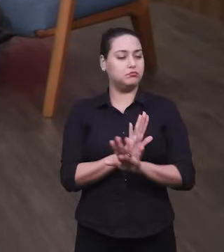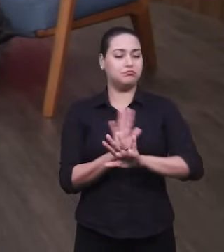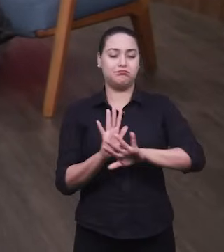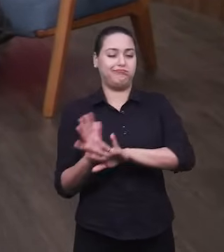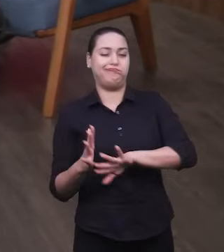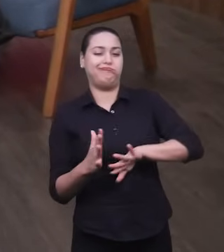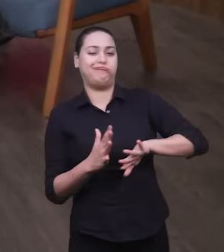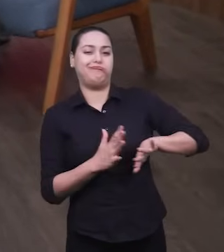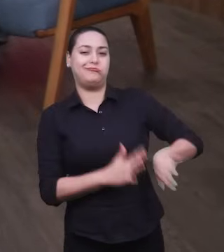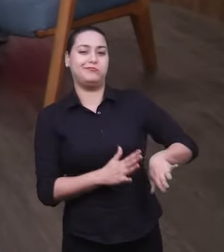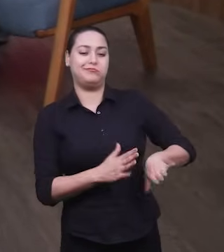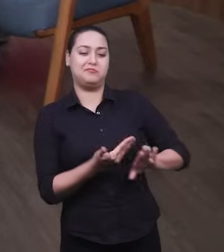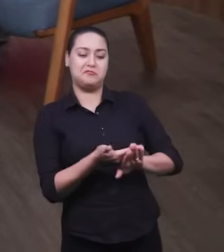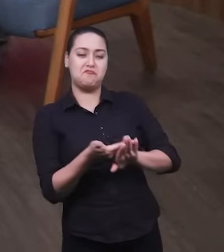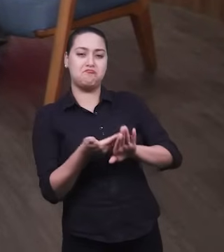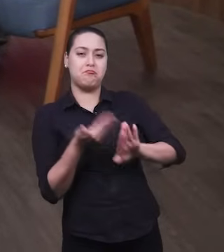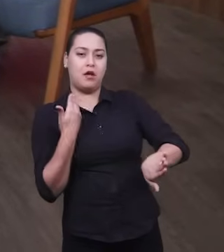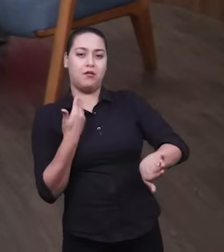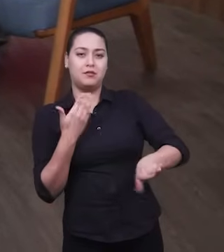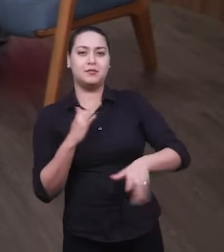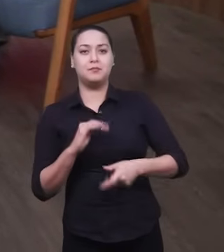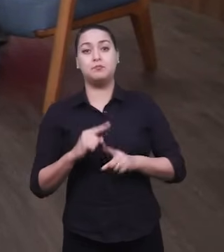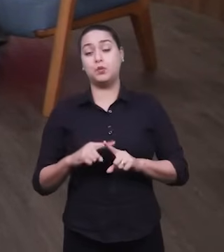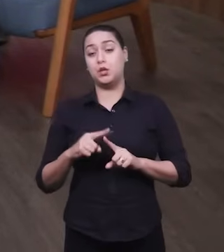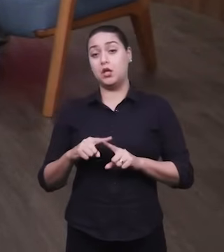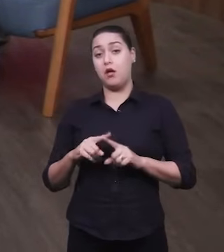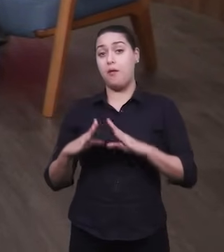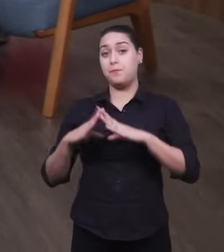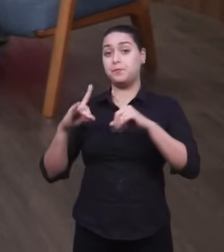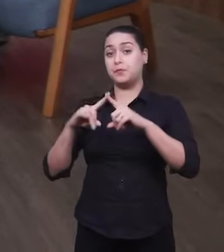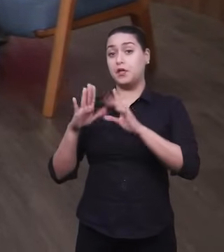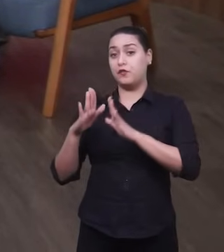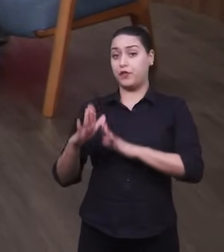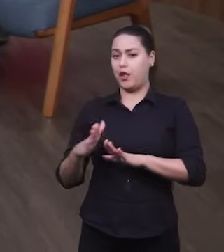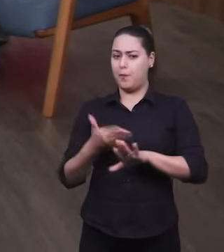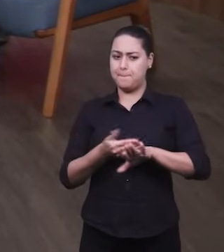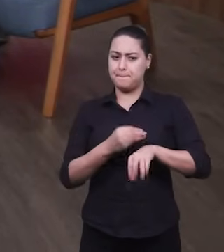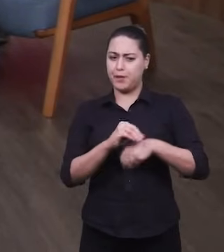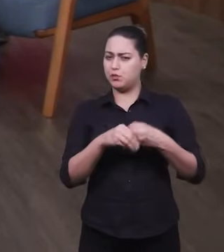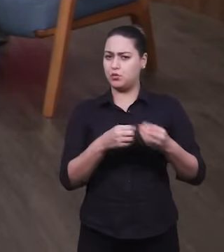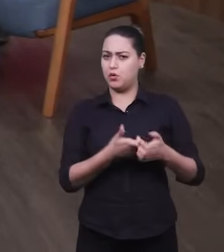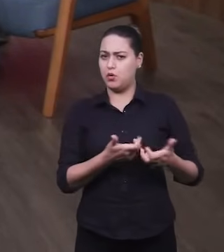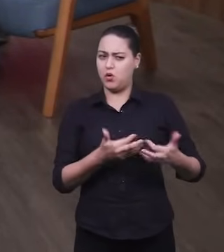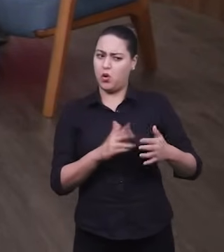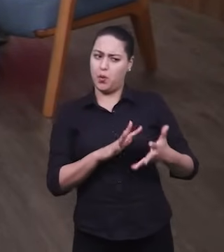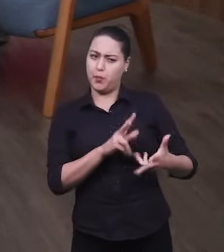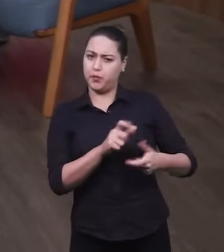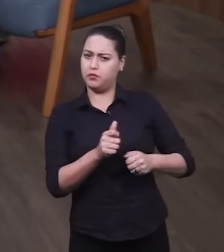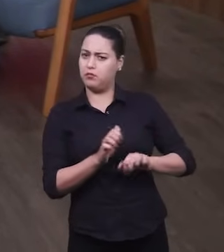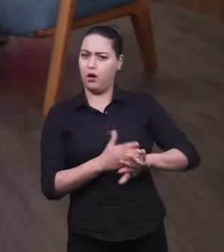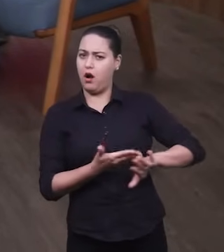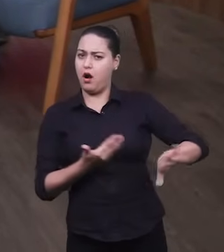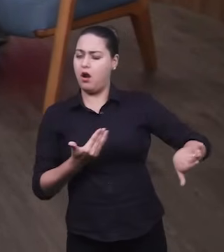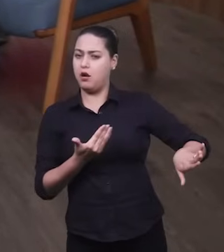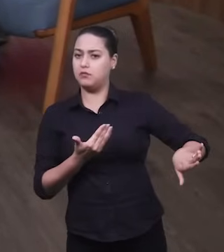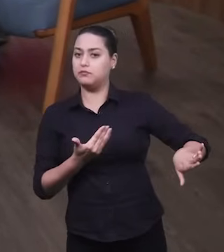nós vemos muito, Daniel falou do destaque da igreja fiel, mas nós vemos muito